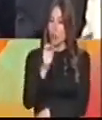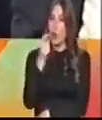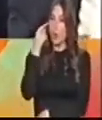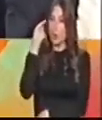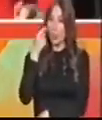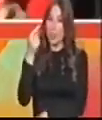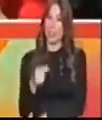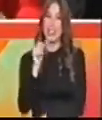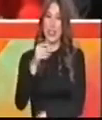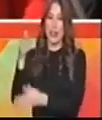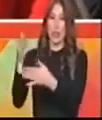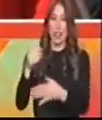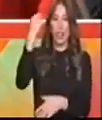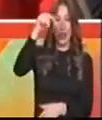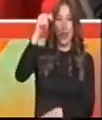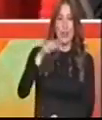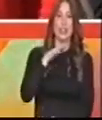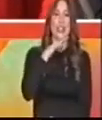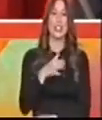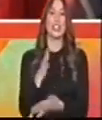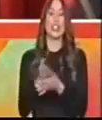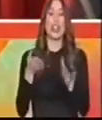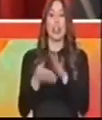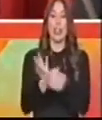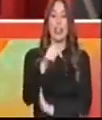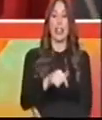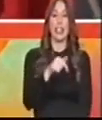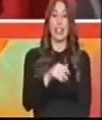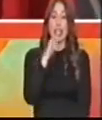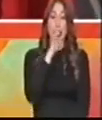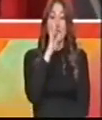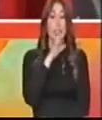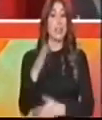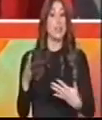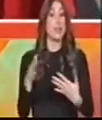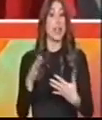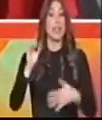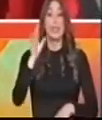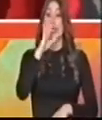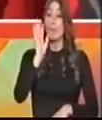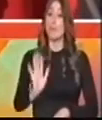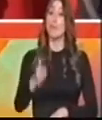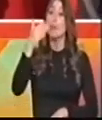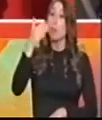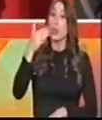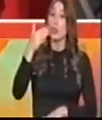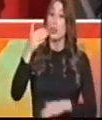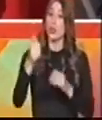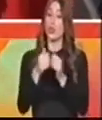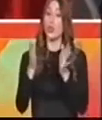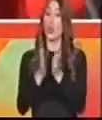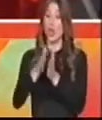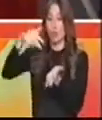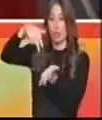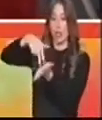convidado único que disse que só entrava na Praça da Alegria se, em primeiro lugar, todos se colocassem de pé,